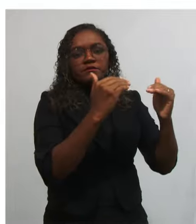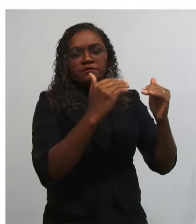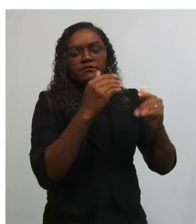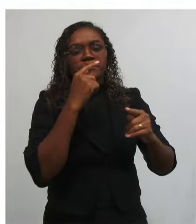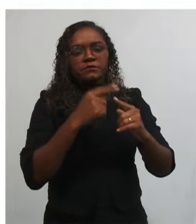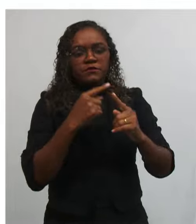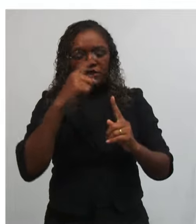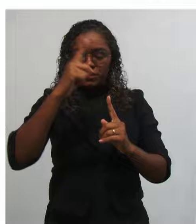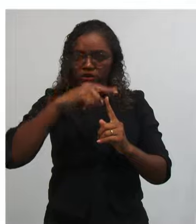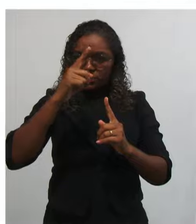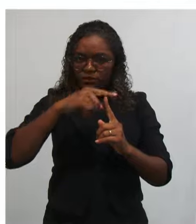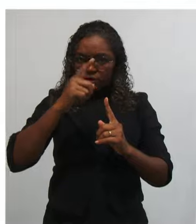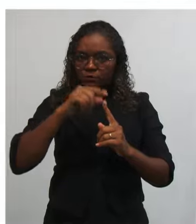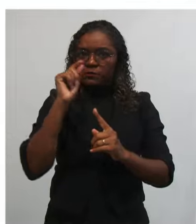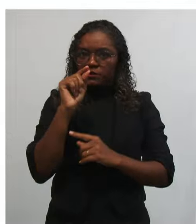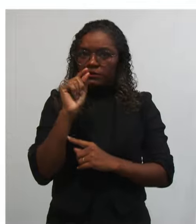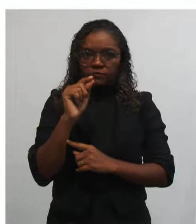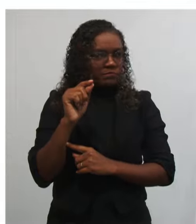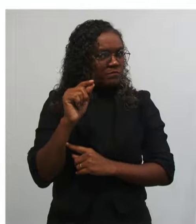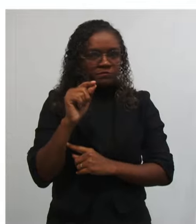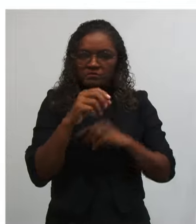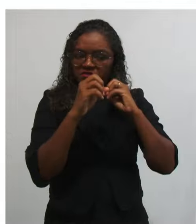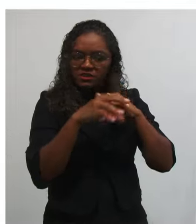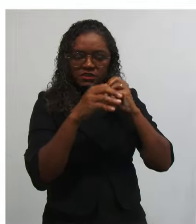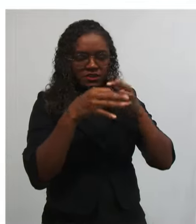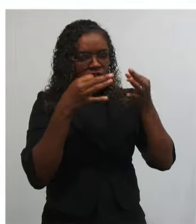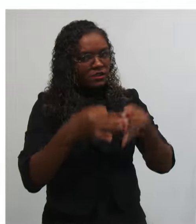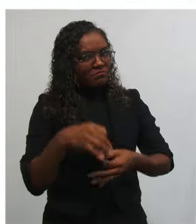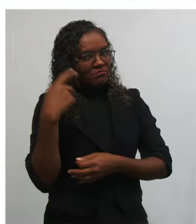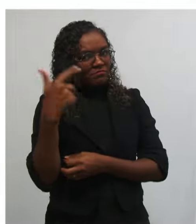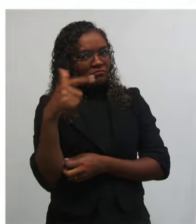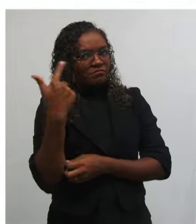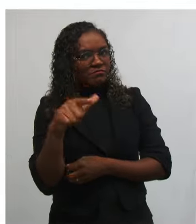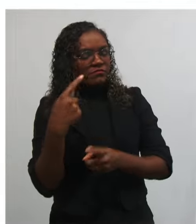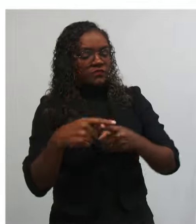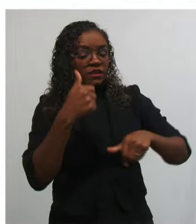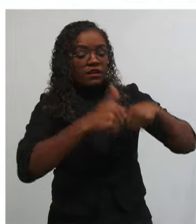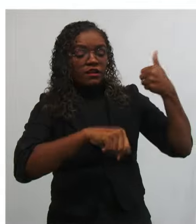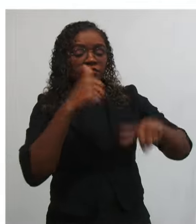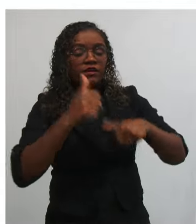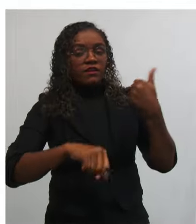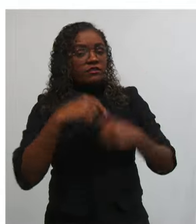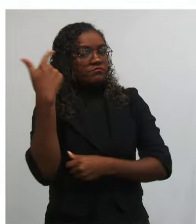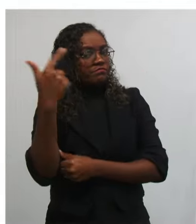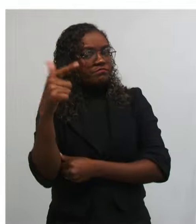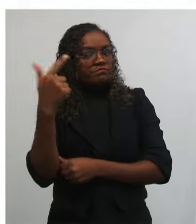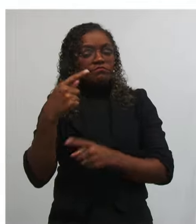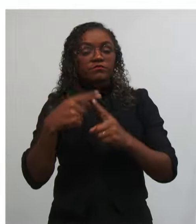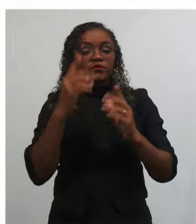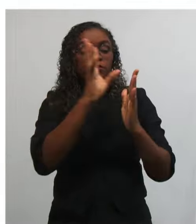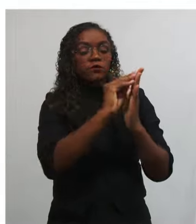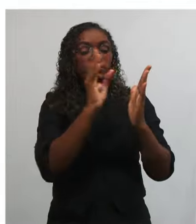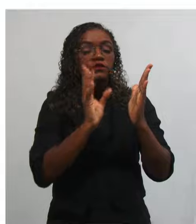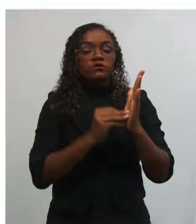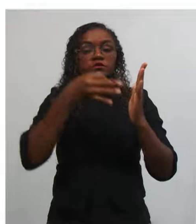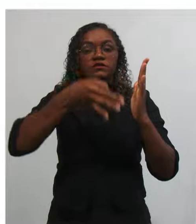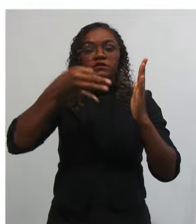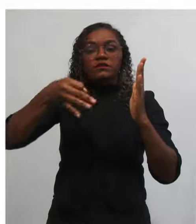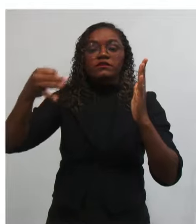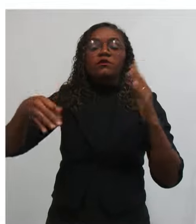este tipo de prova ela não ensina ela não avalia aquele conteúdo que precisa ser